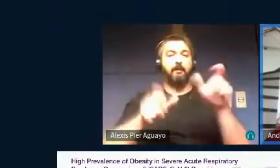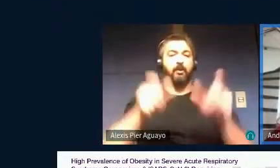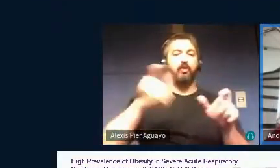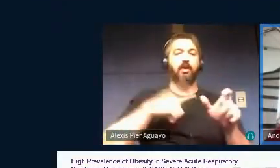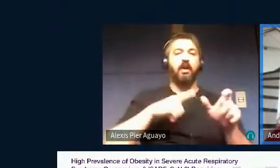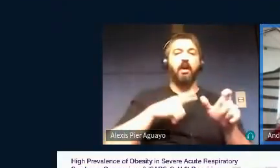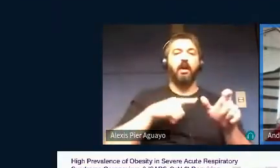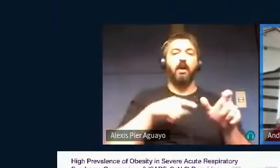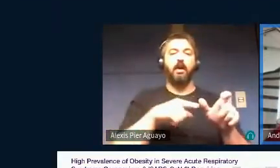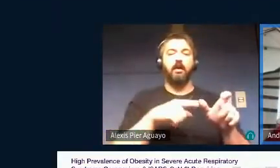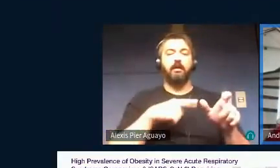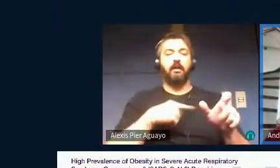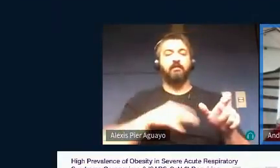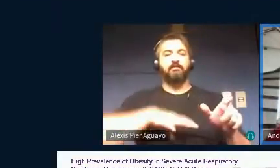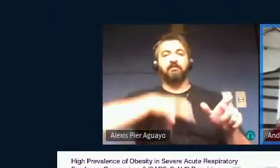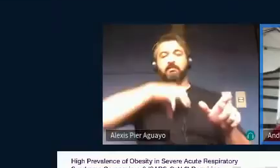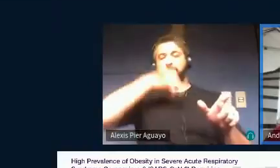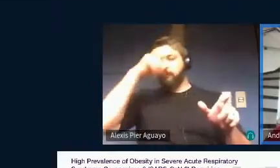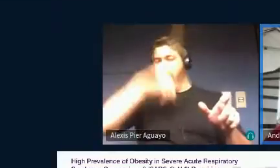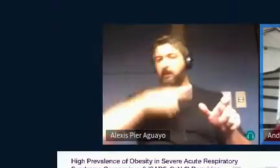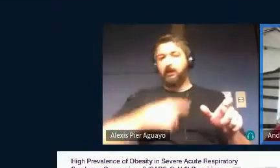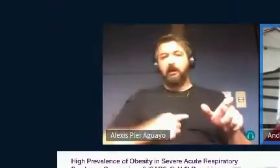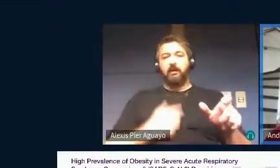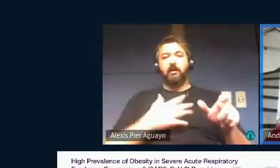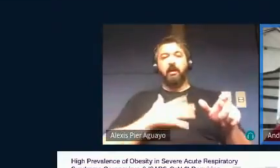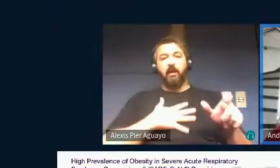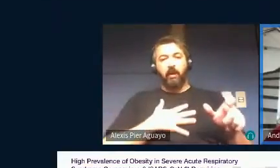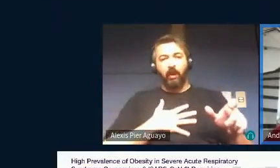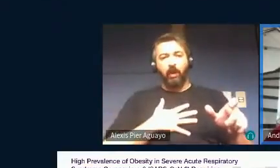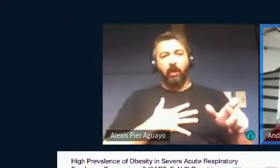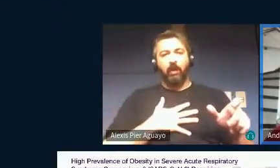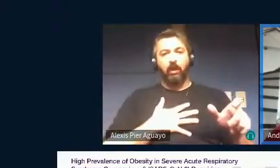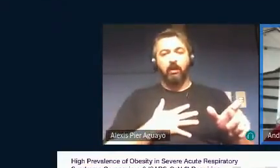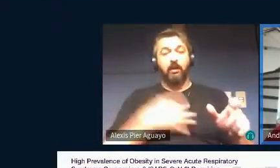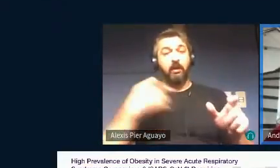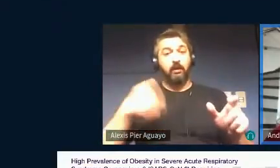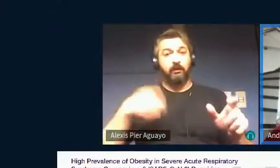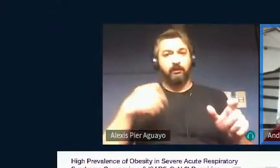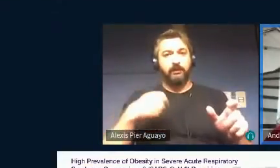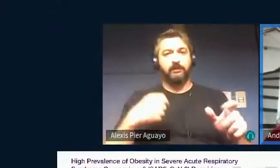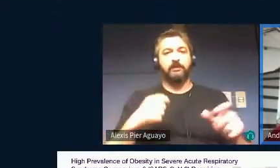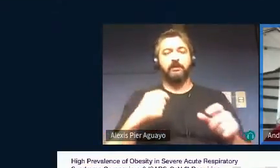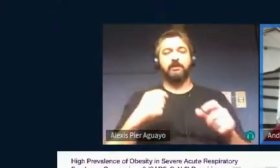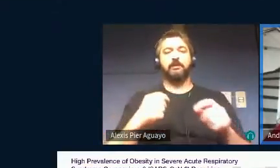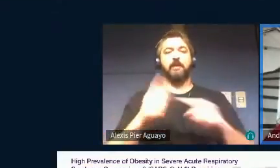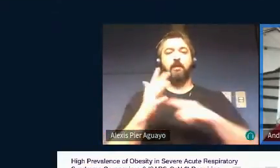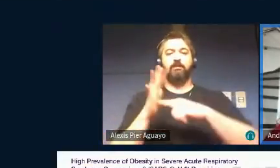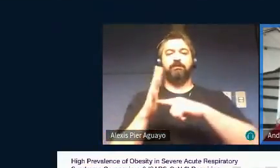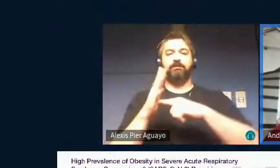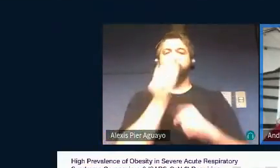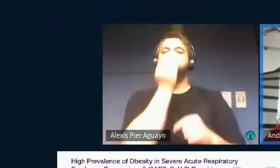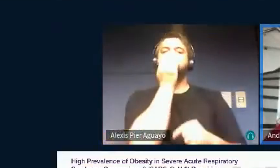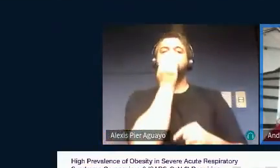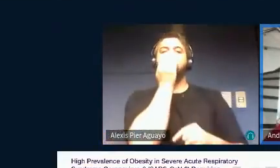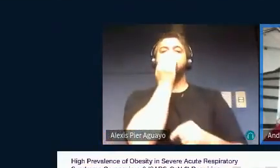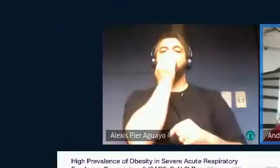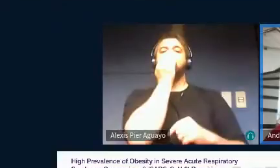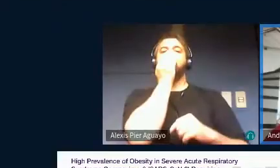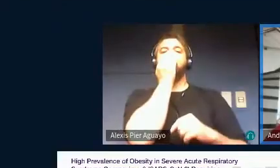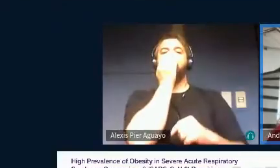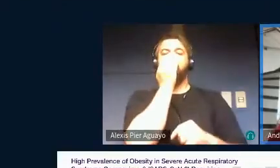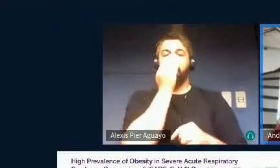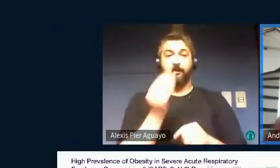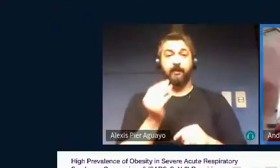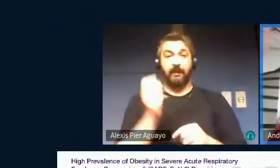respiratório muito grande. Ele precisa fazer a ventilação mecânica, né? Então, quanto mais grave a